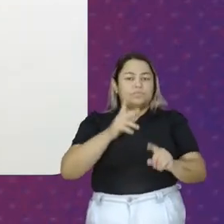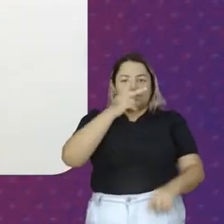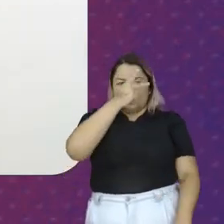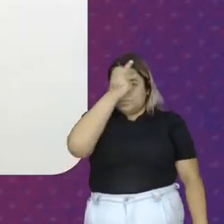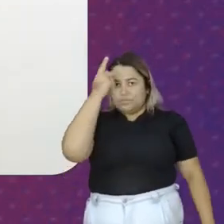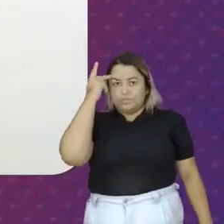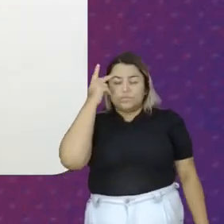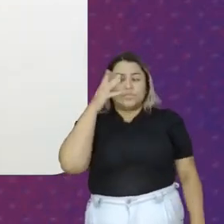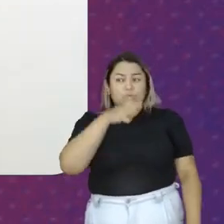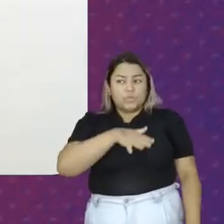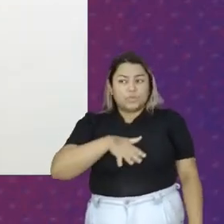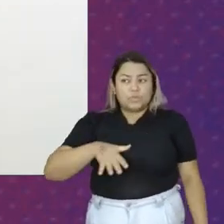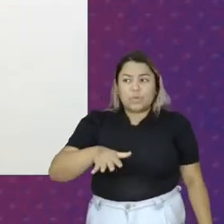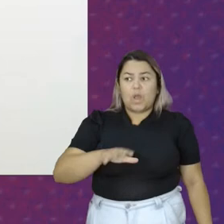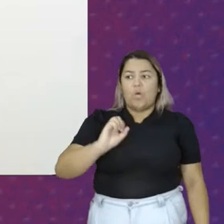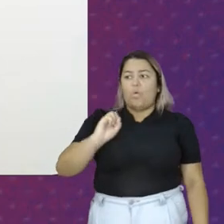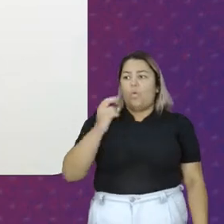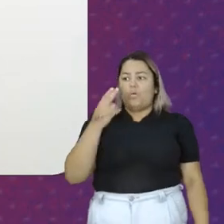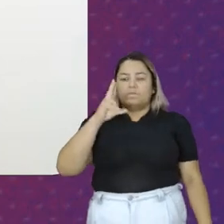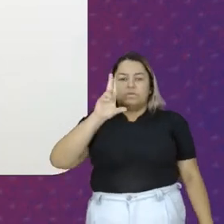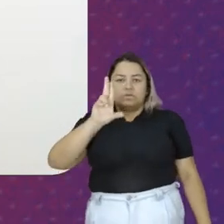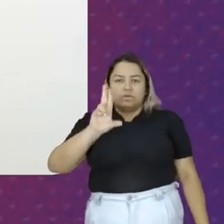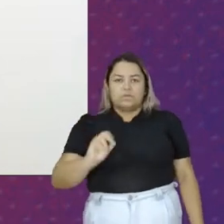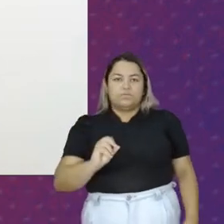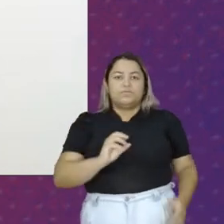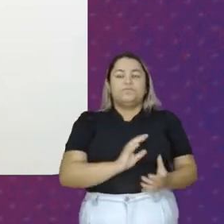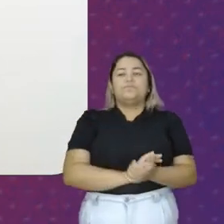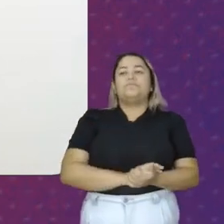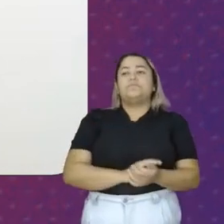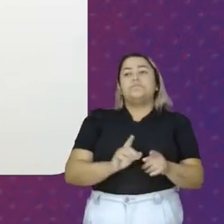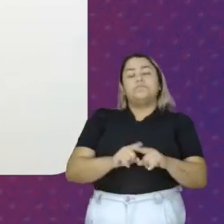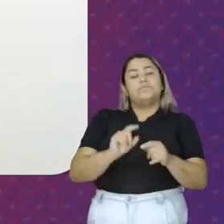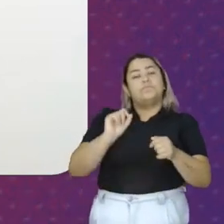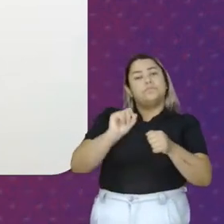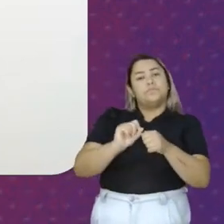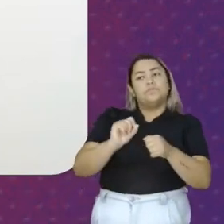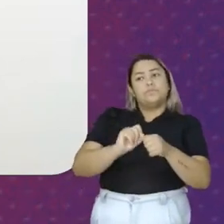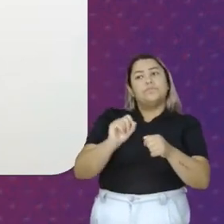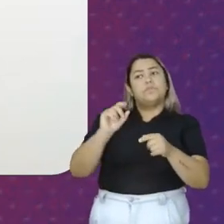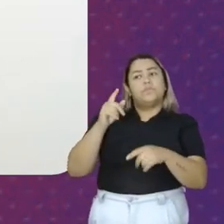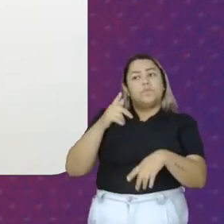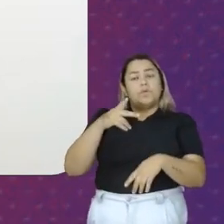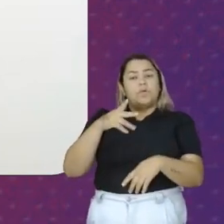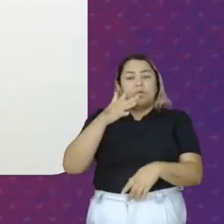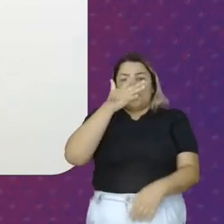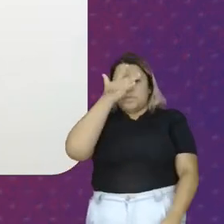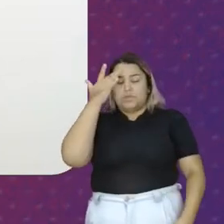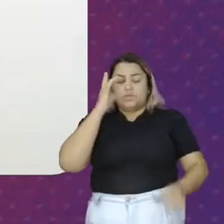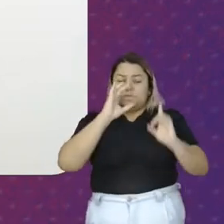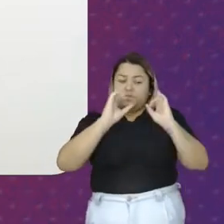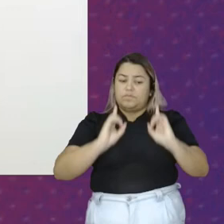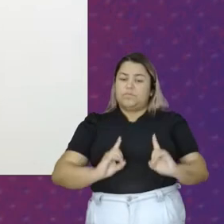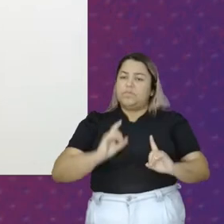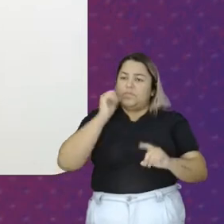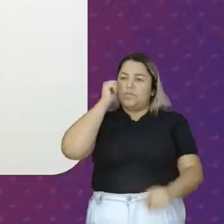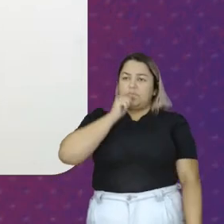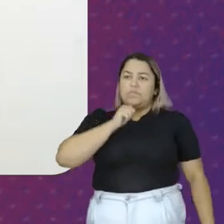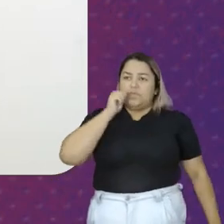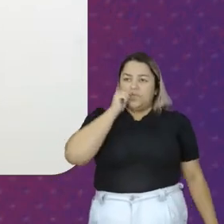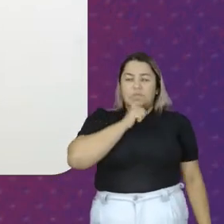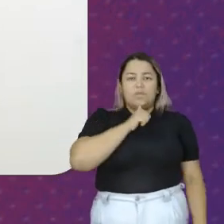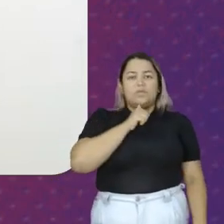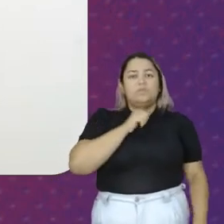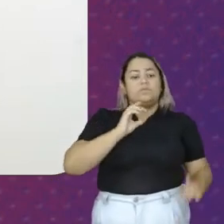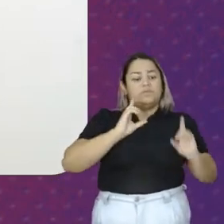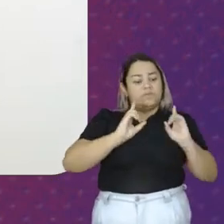em geral ou não? Então, se eu não faria, eu vou fazer para uma pessoa com deficiência, para uma mulher com deficiência, mas